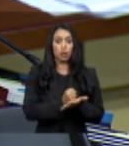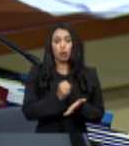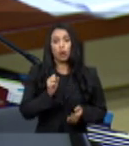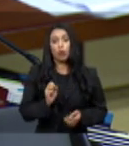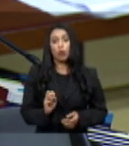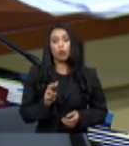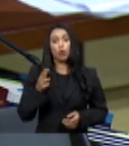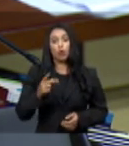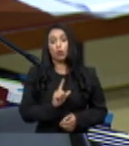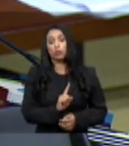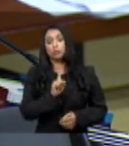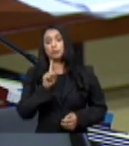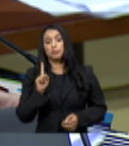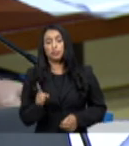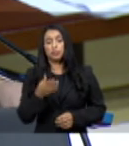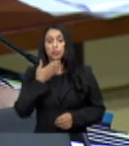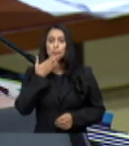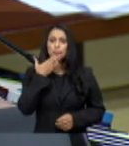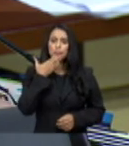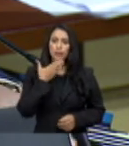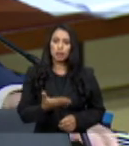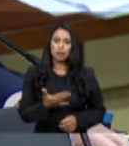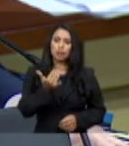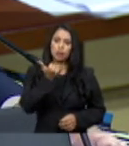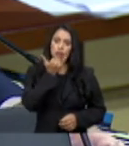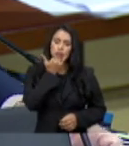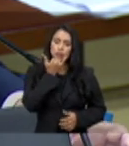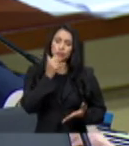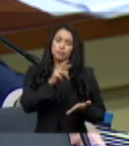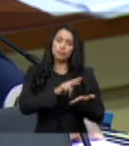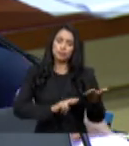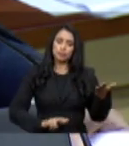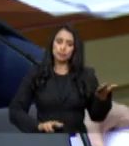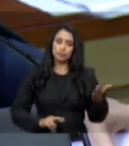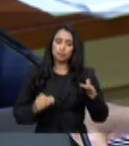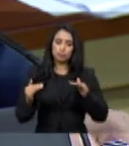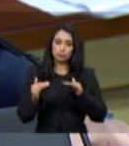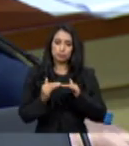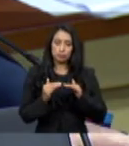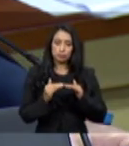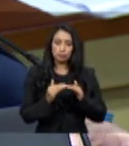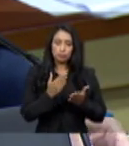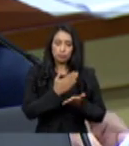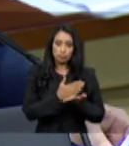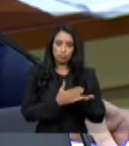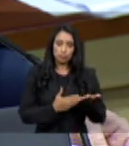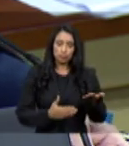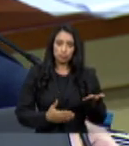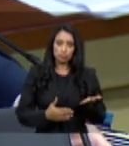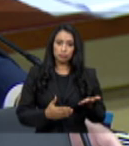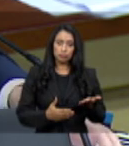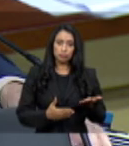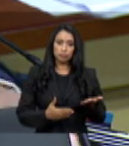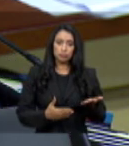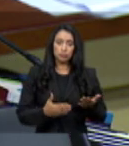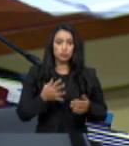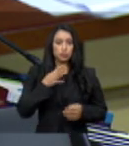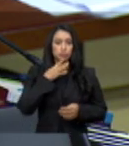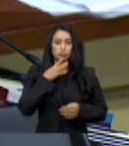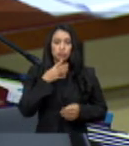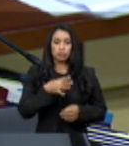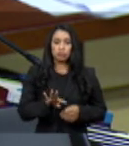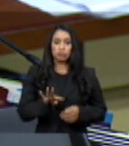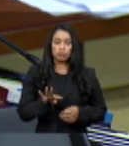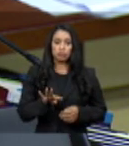eu também e pedindo vênia ao eminente relator acompanho na parte relacionada ao não